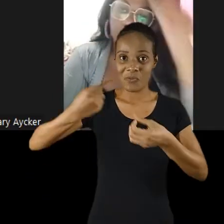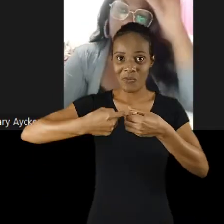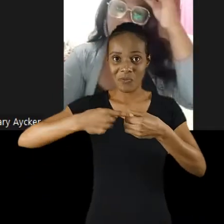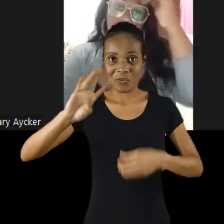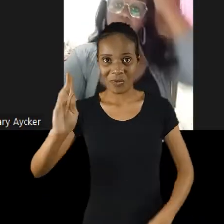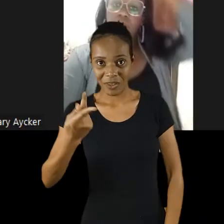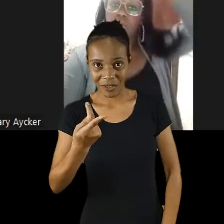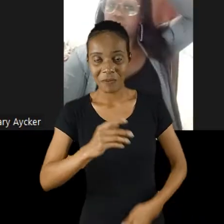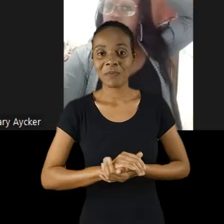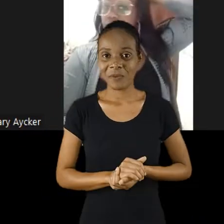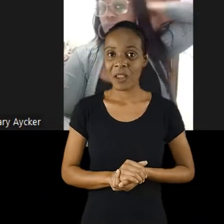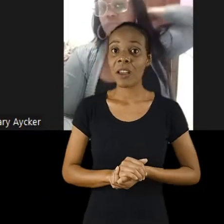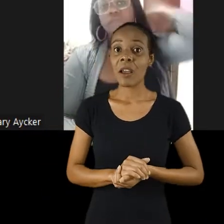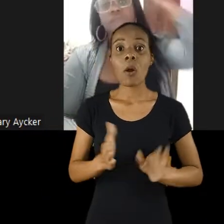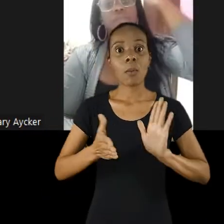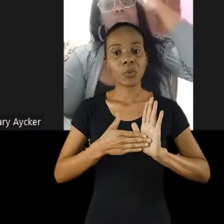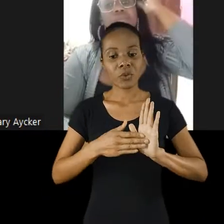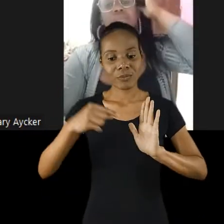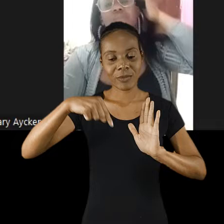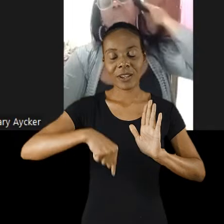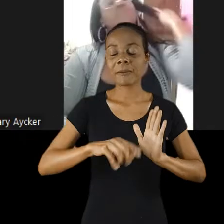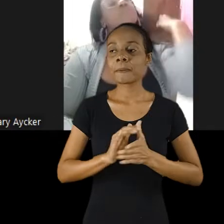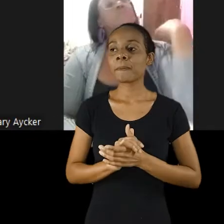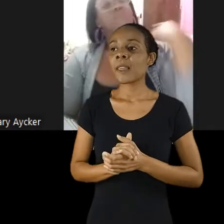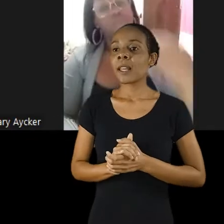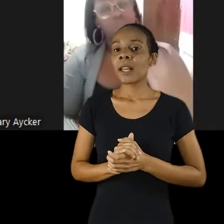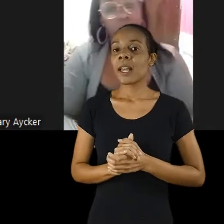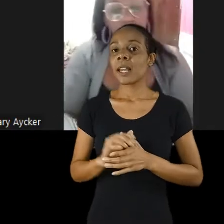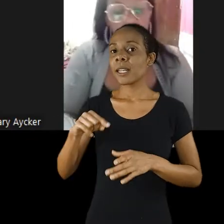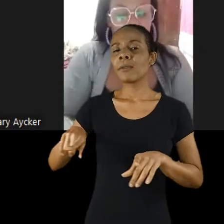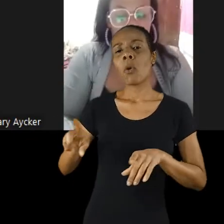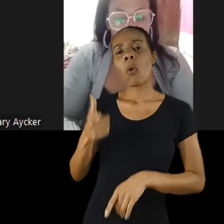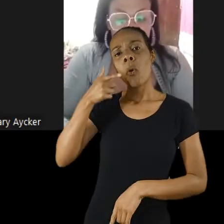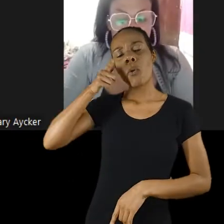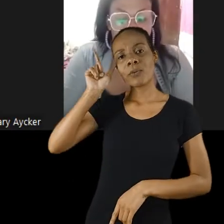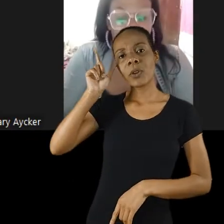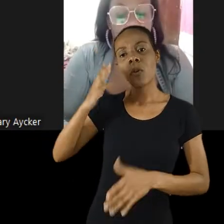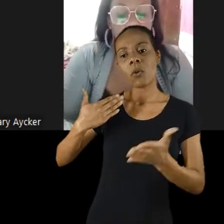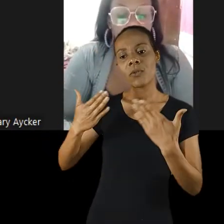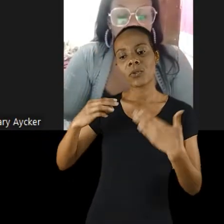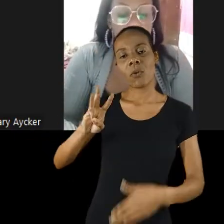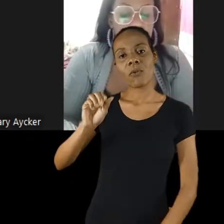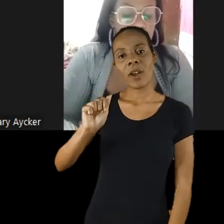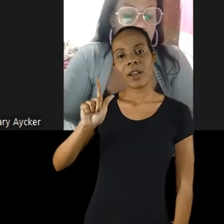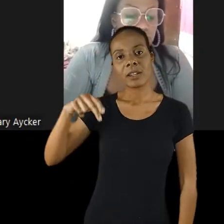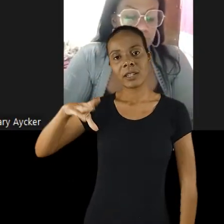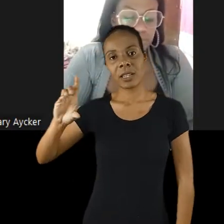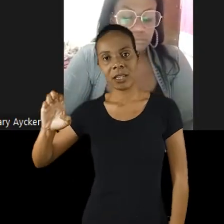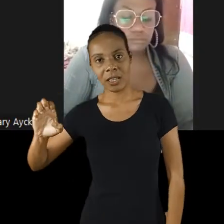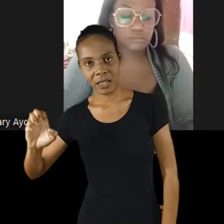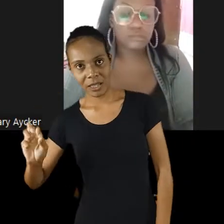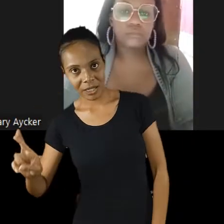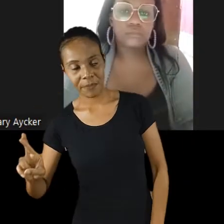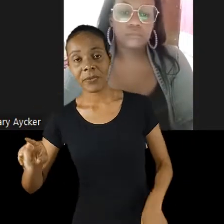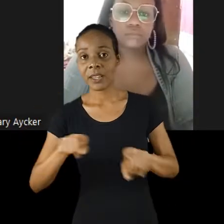começou ontem com Wagner e com a Sueli Machado, Wagner Schwartz e Sueli Machado, falando sobre corpo. E hoje a gente está